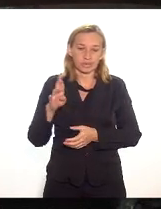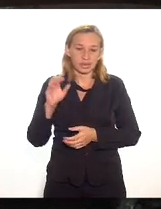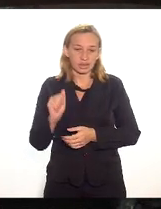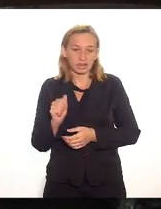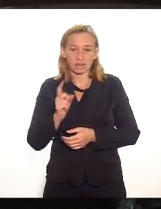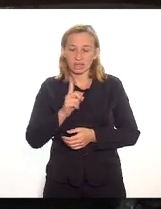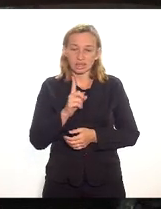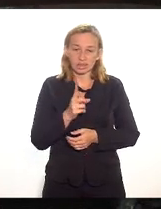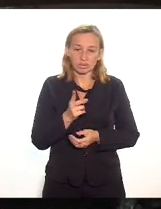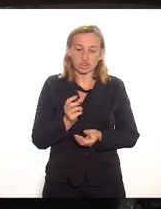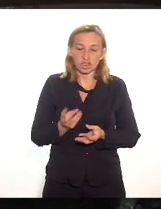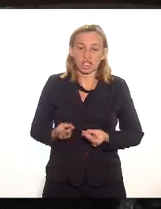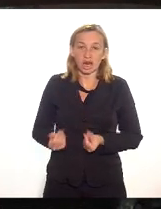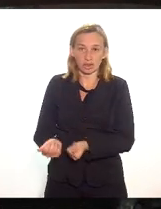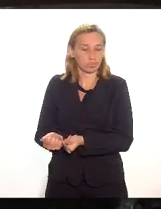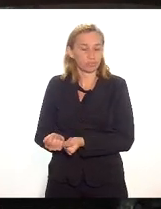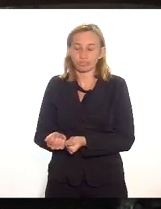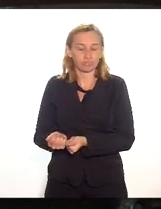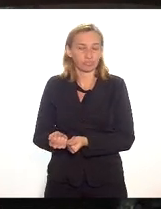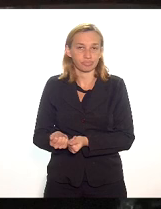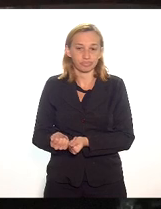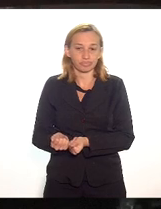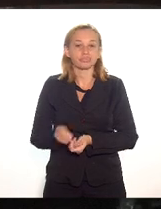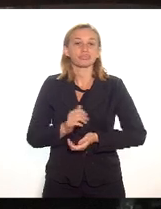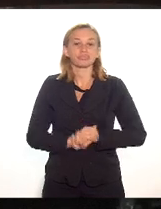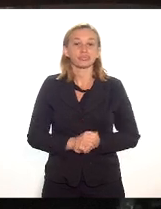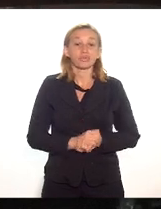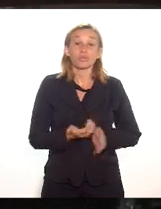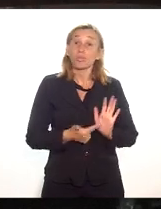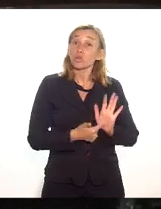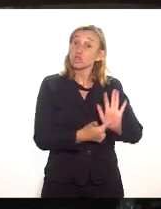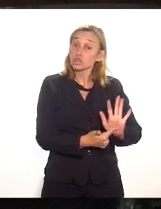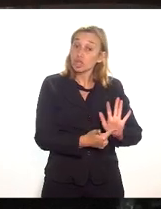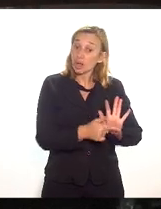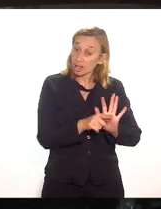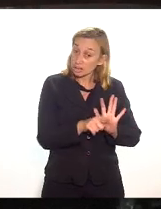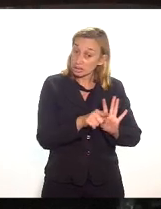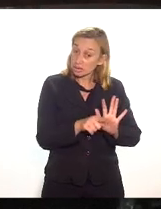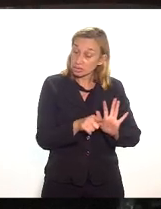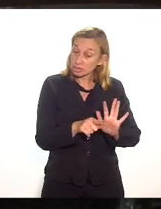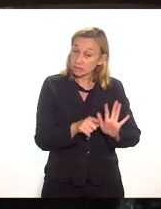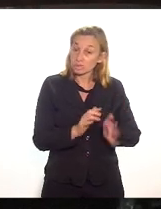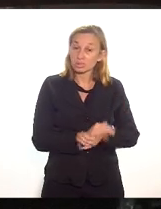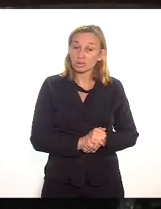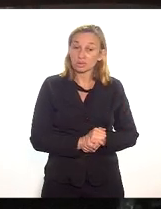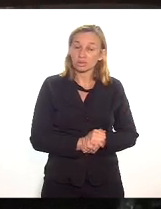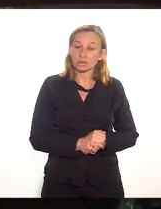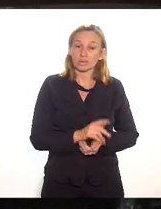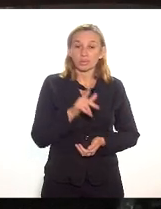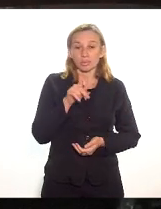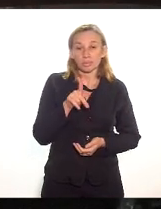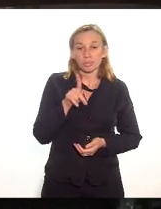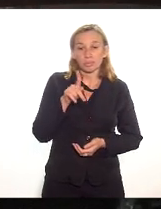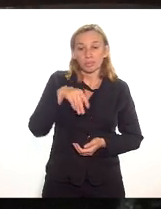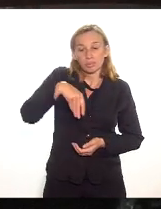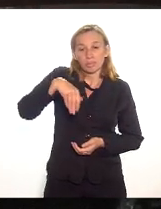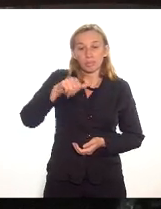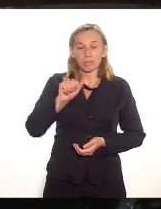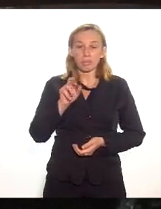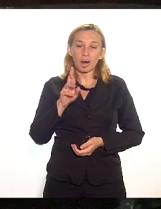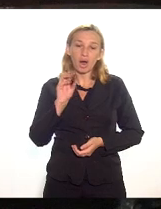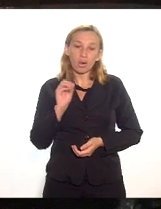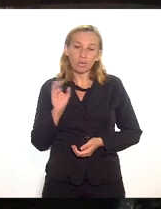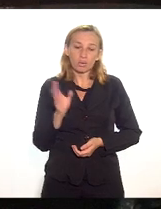de despesas. E conforme foi demonstrado pelo nosso querido Mauro Osório, uma